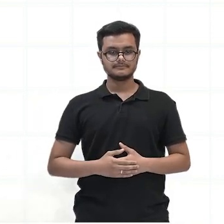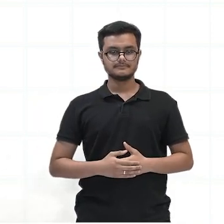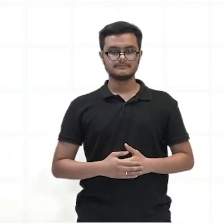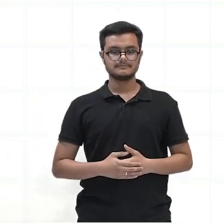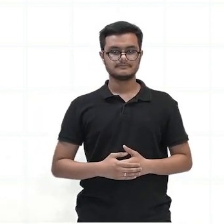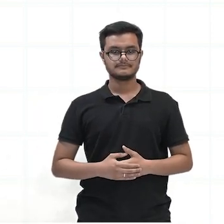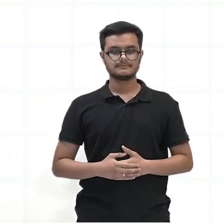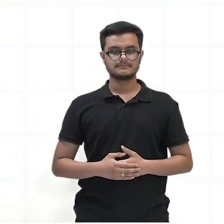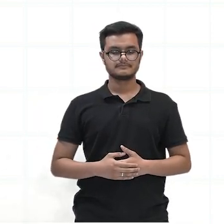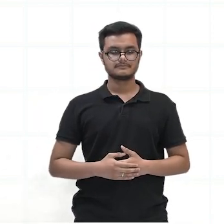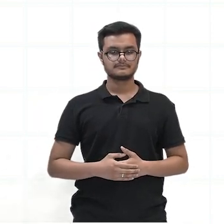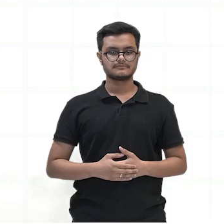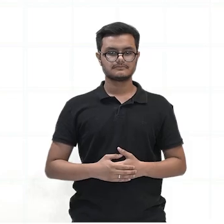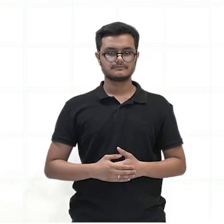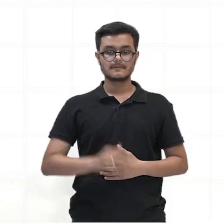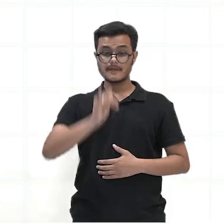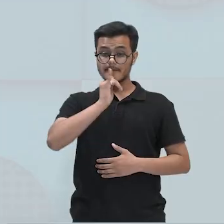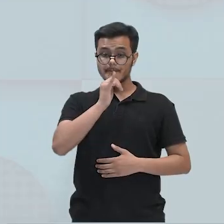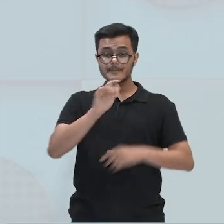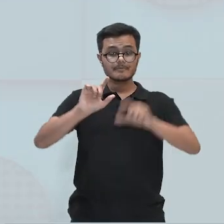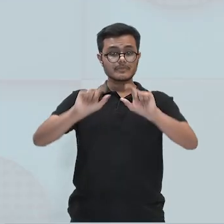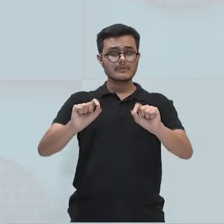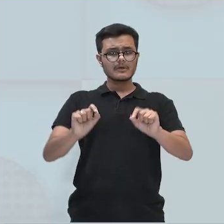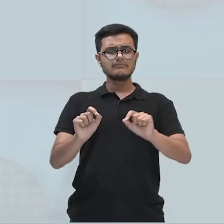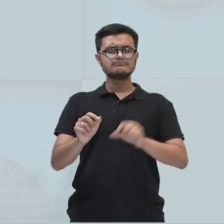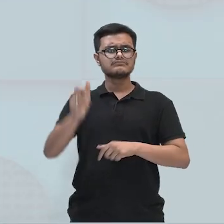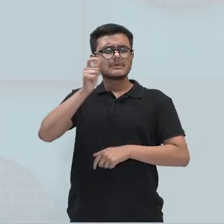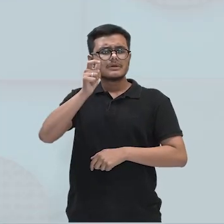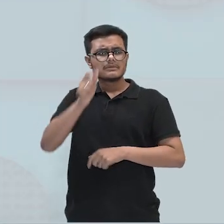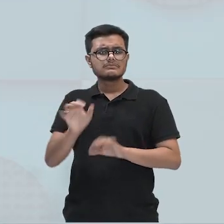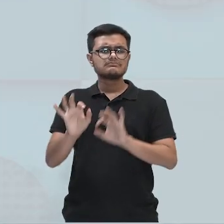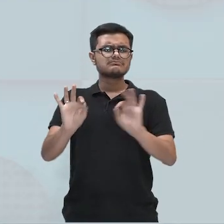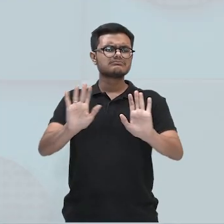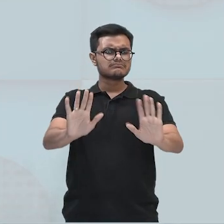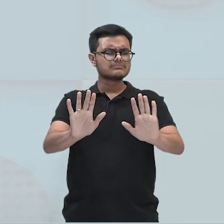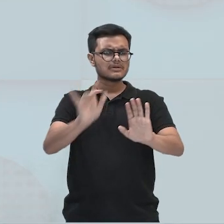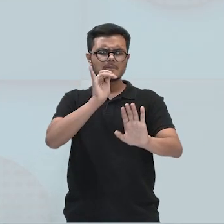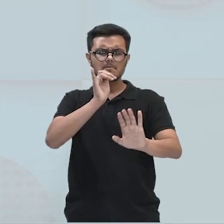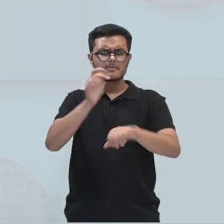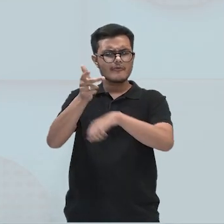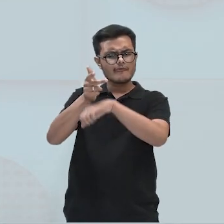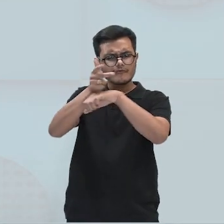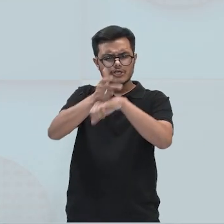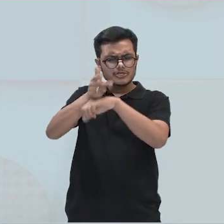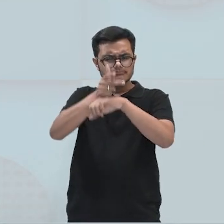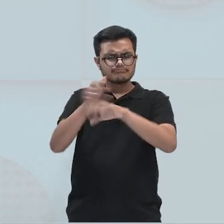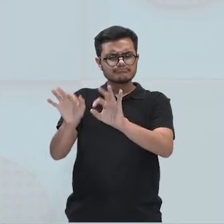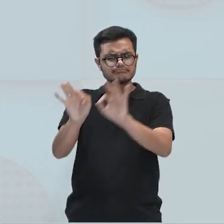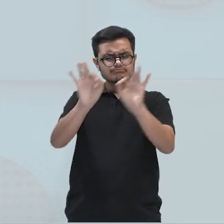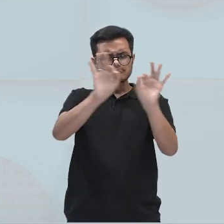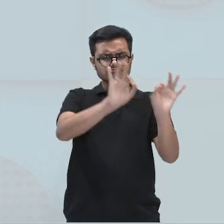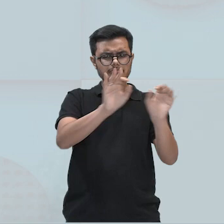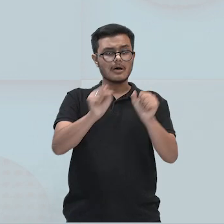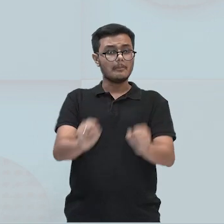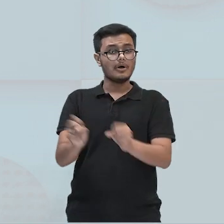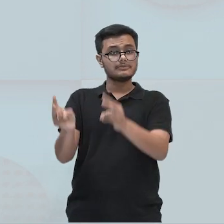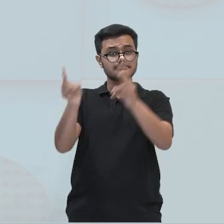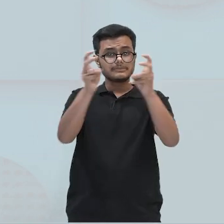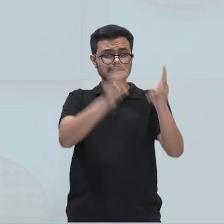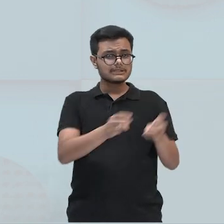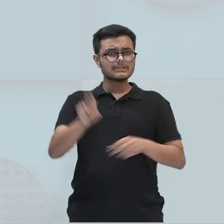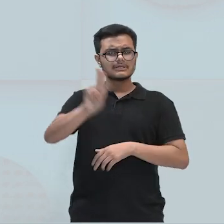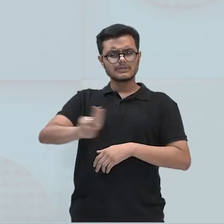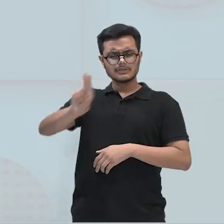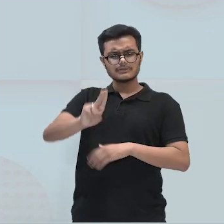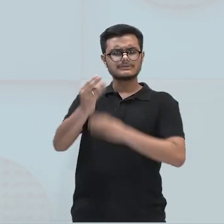quero que vocês acompanhem aqui junto comigo o pequeno trecho de um vídeo que vocês vão poder observar agora